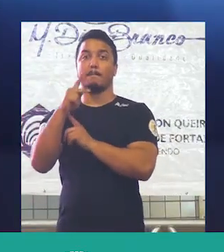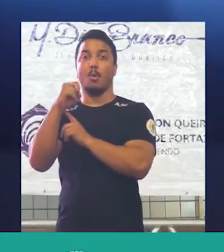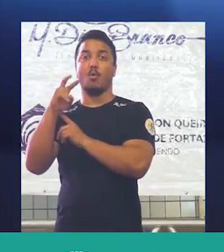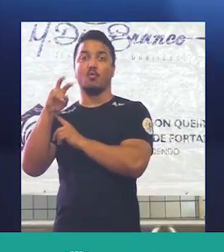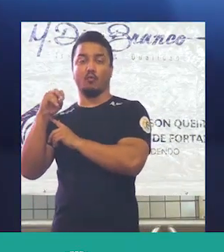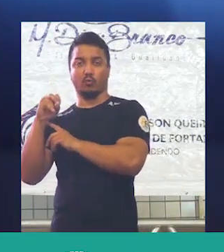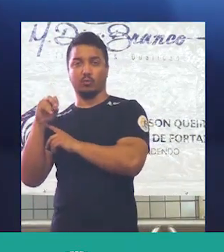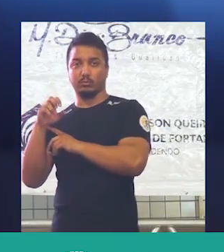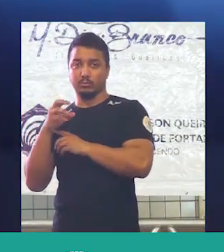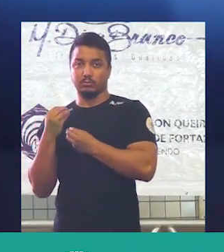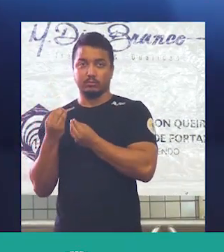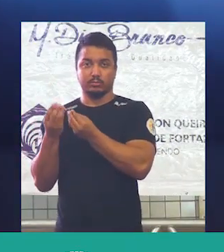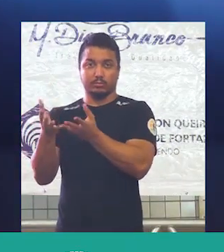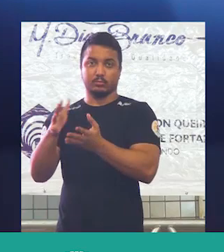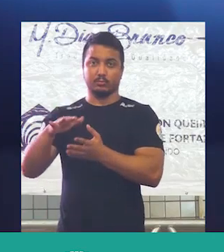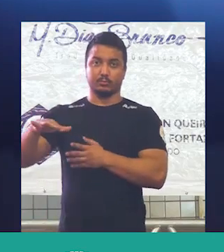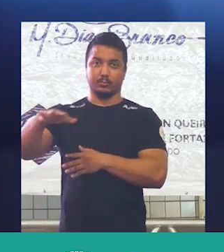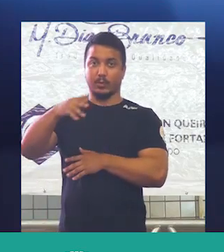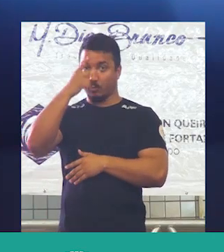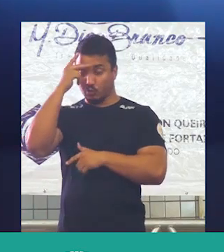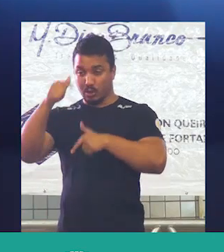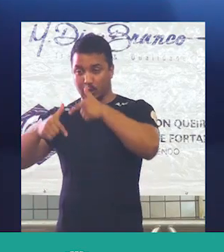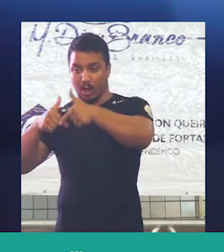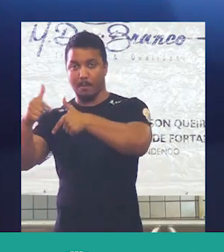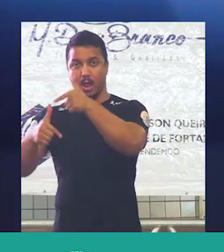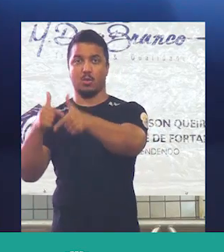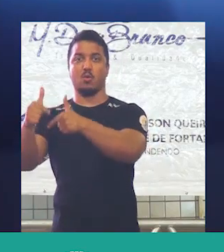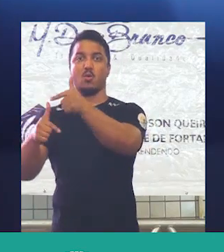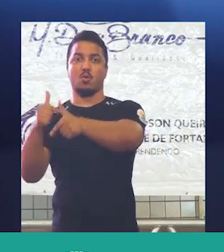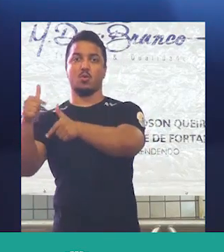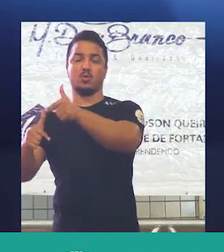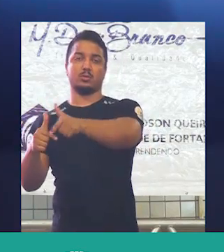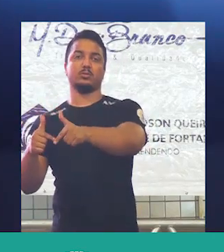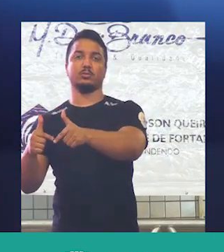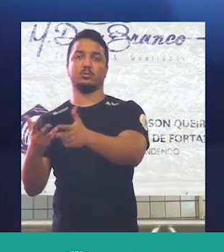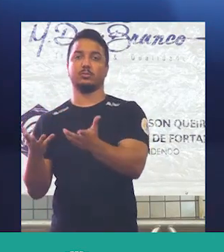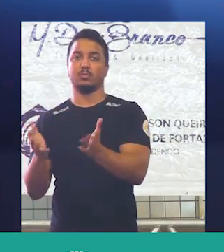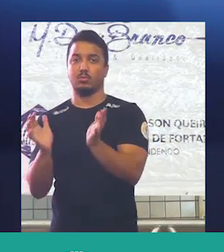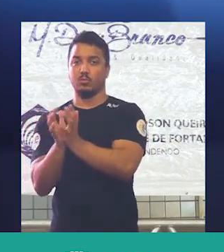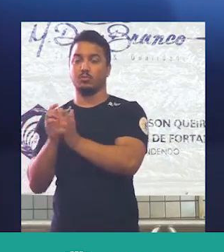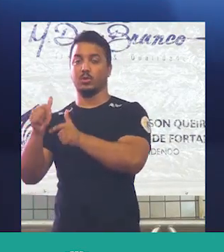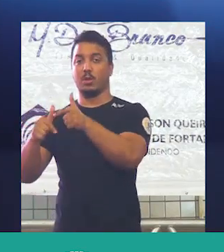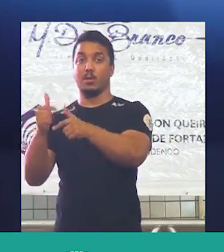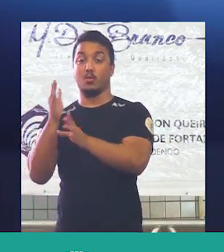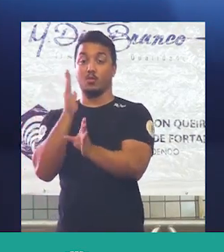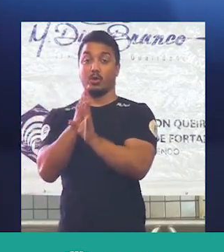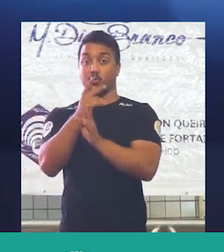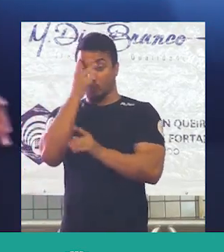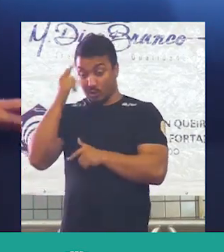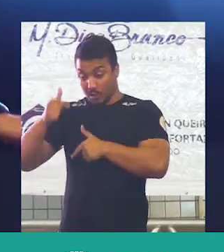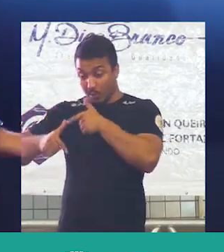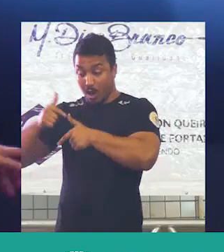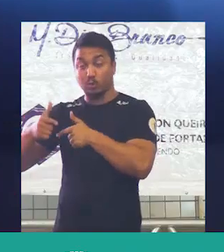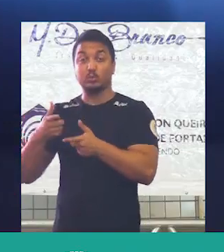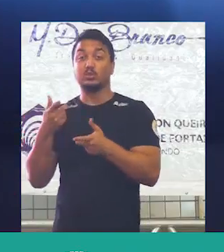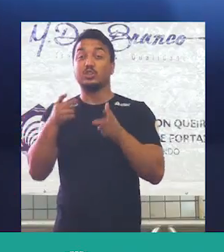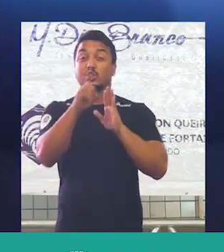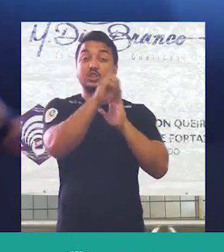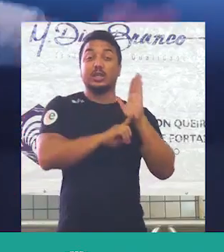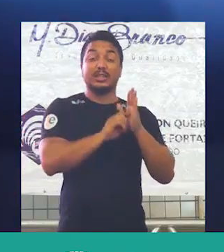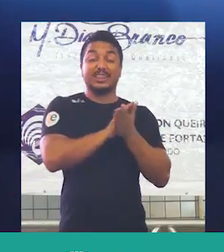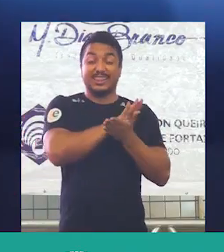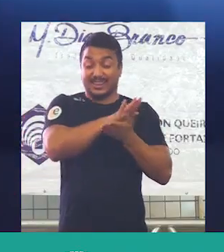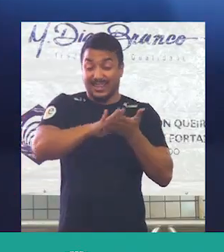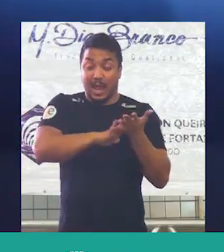não. As migalhas são para os trabalhadores. Porque os trabalhadores até então não